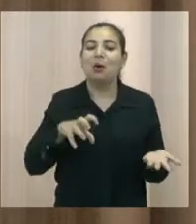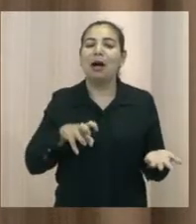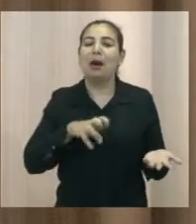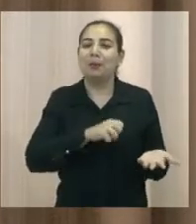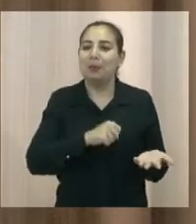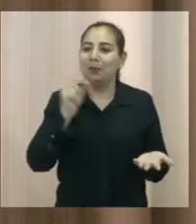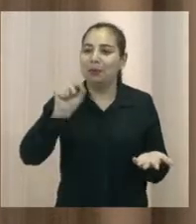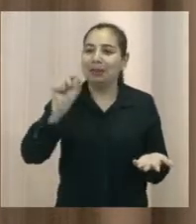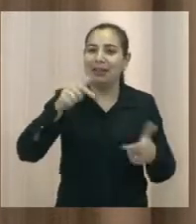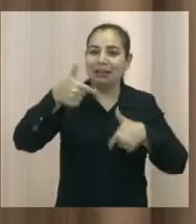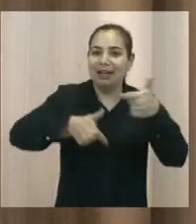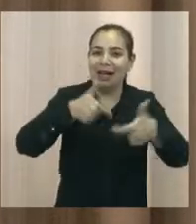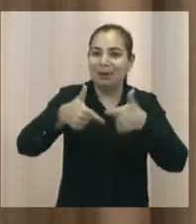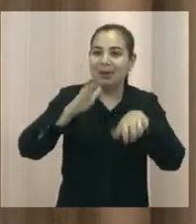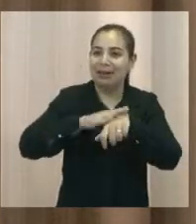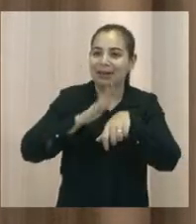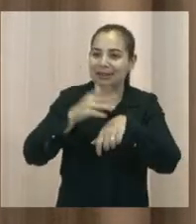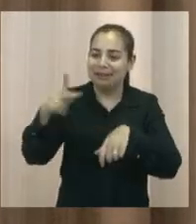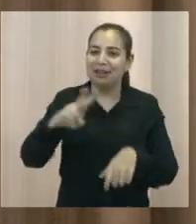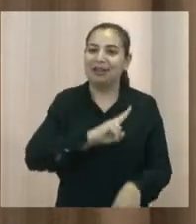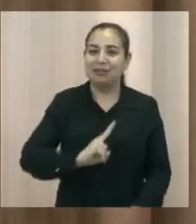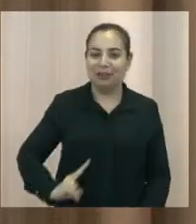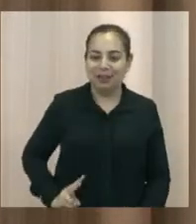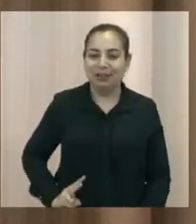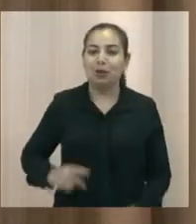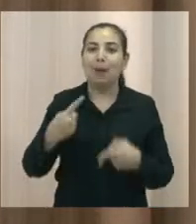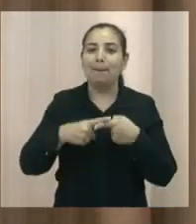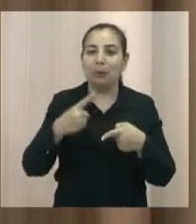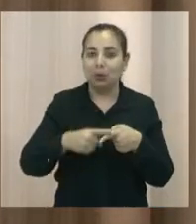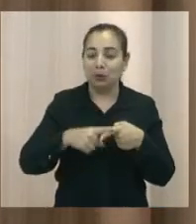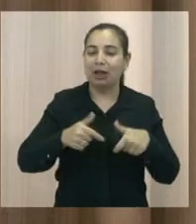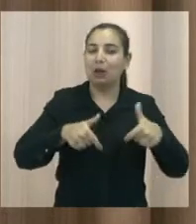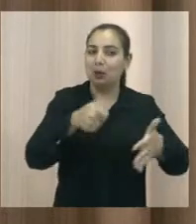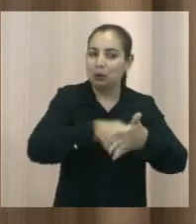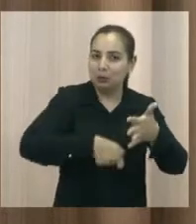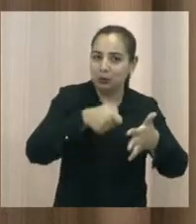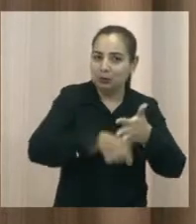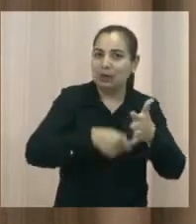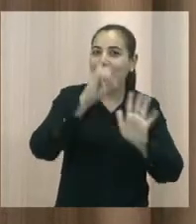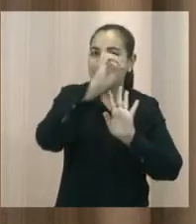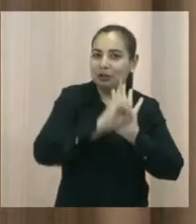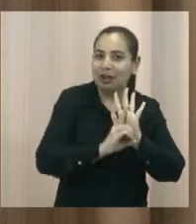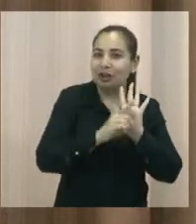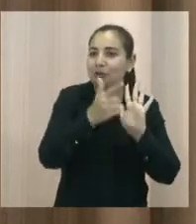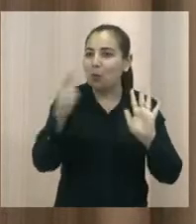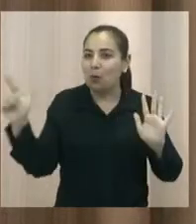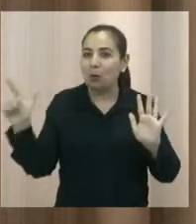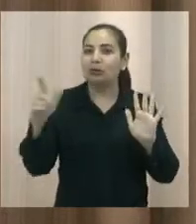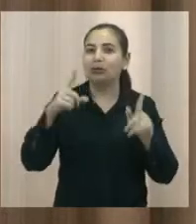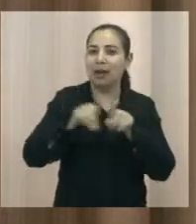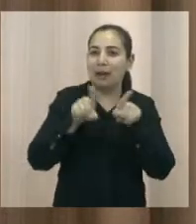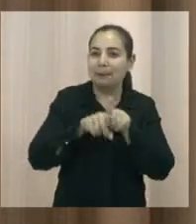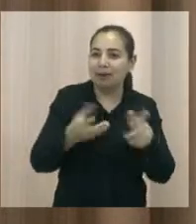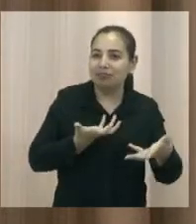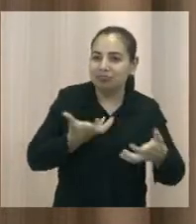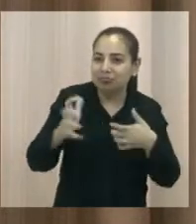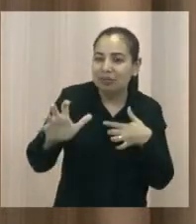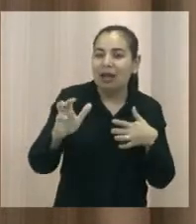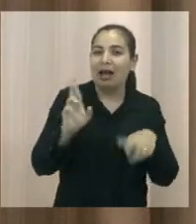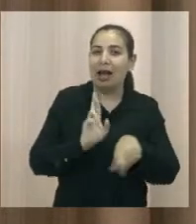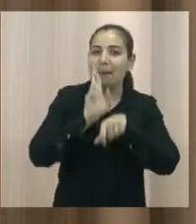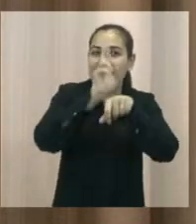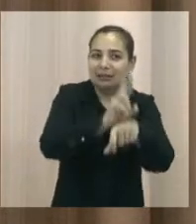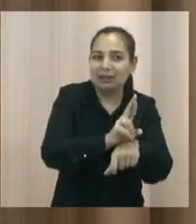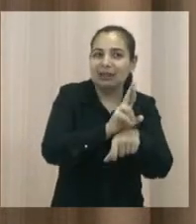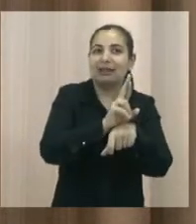trabalho parlamentar, né? Porque lutar pelo direito dos outros, se colocar no canto dos outros, representar dentro